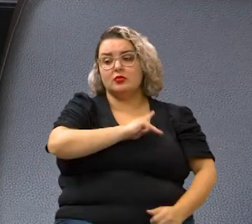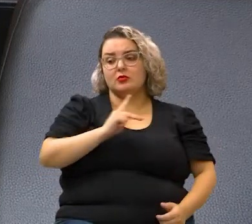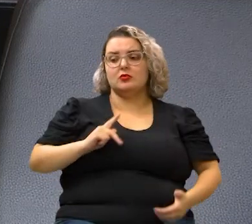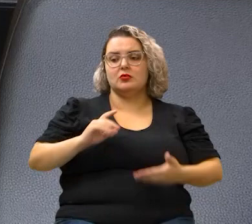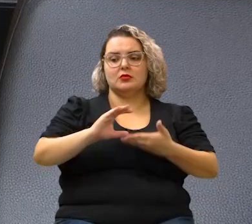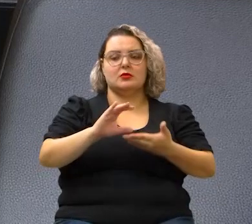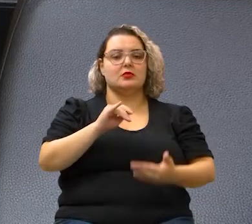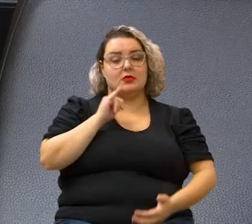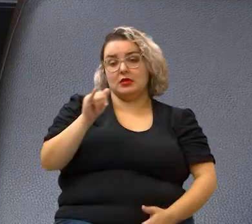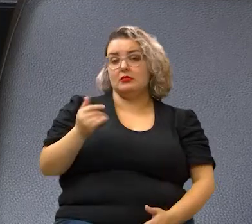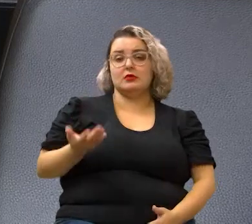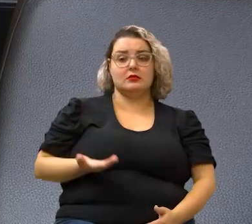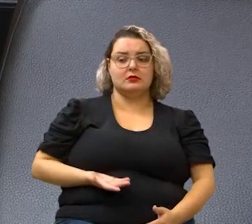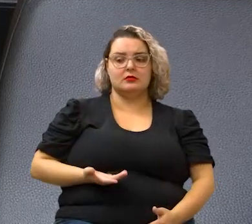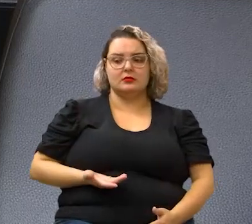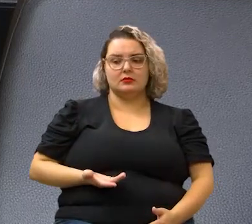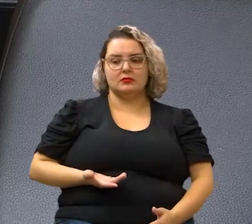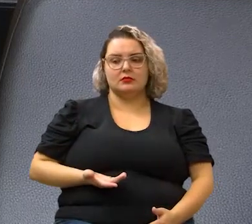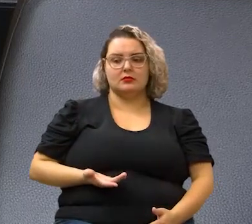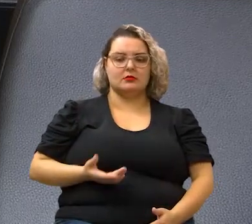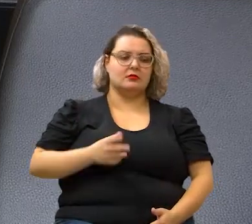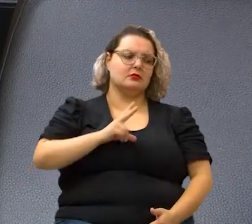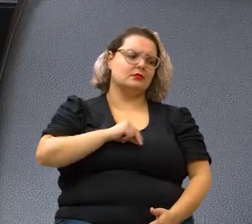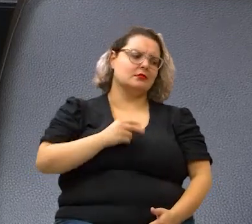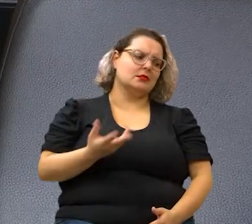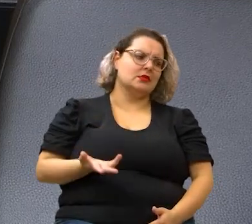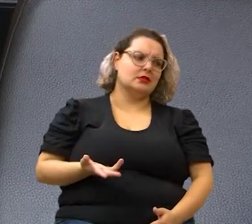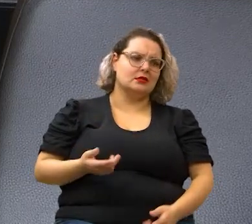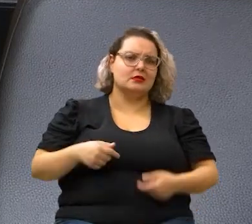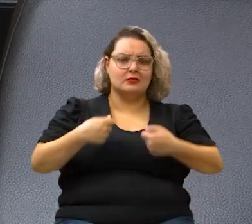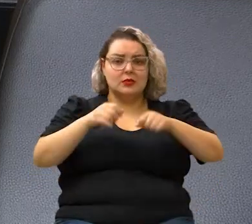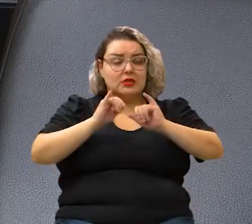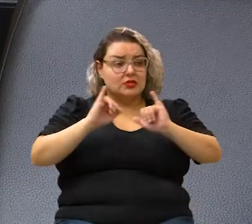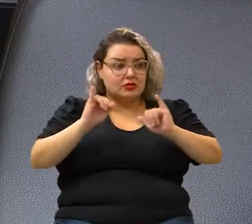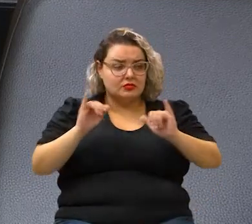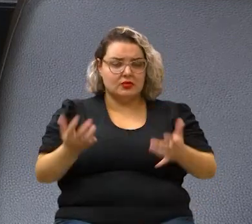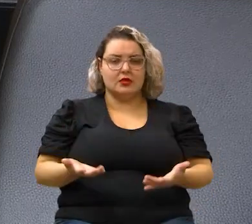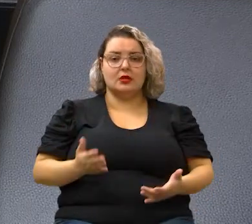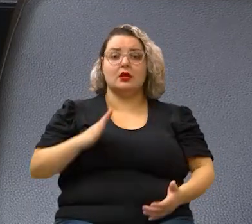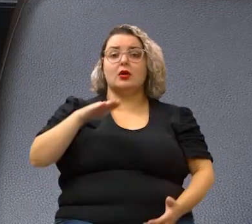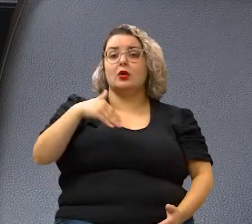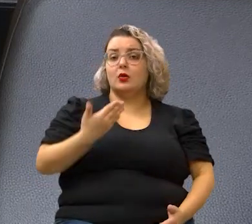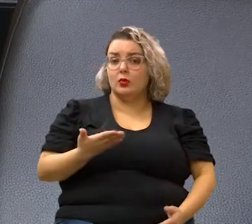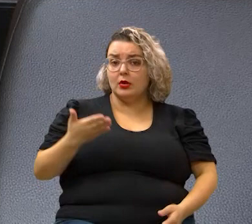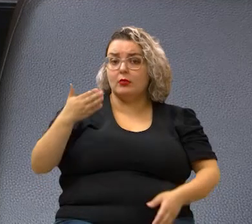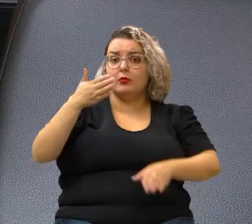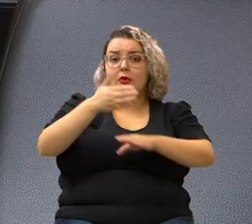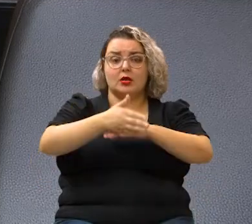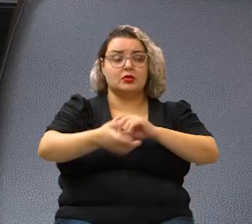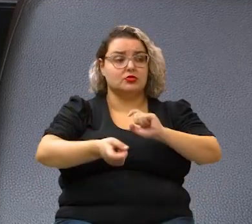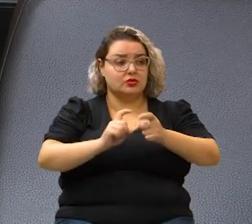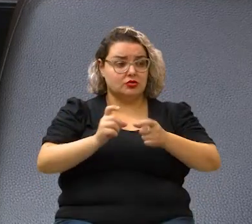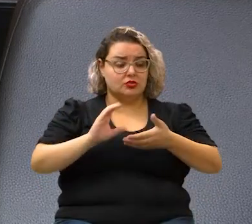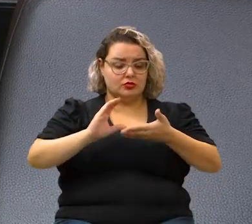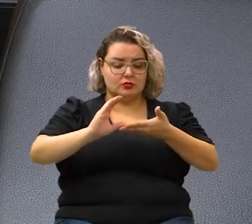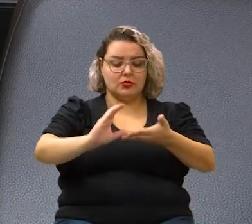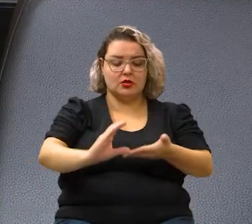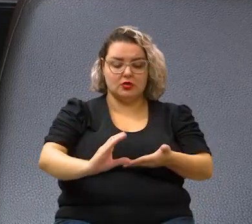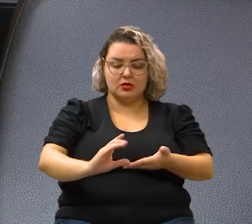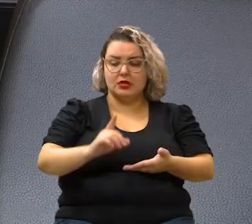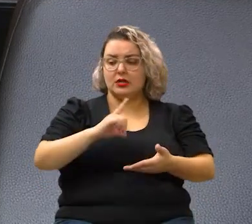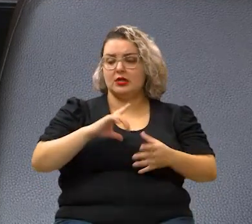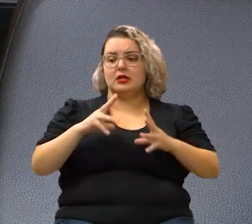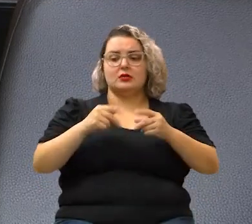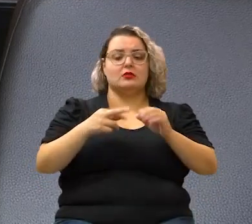junto com a presidente do conselho e ela falou. Eu falei, poxa vida, né? Precisa de divulgação. E quando você participa de uma